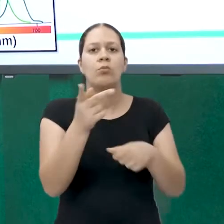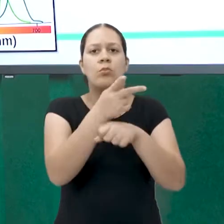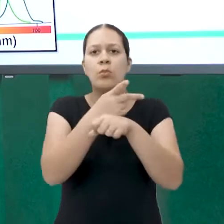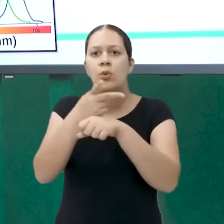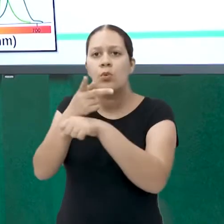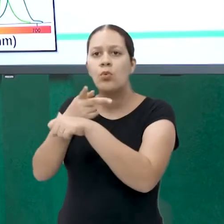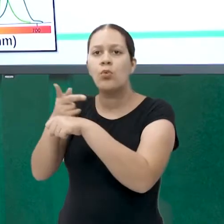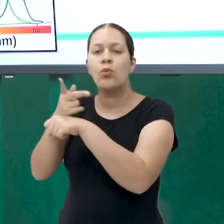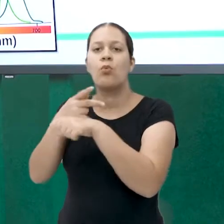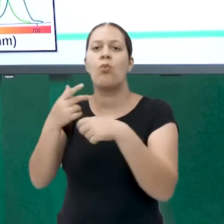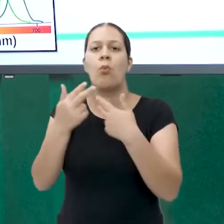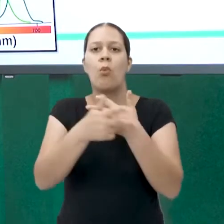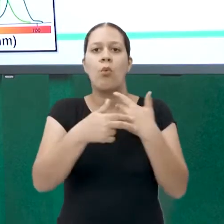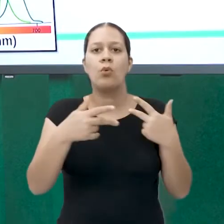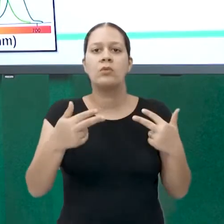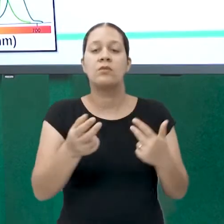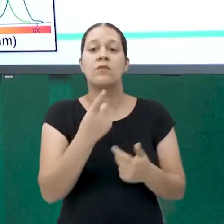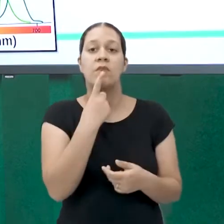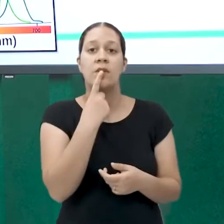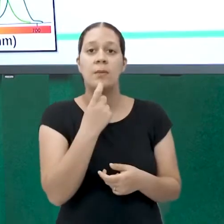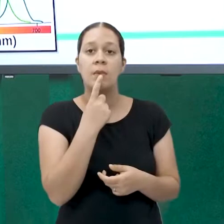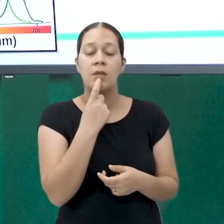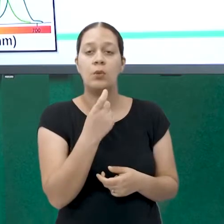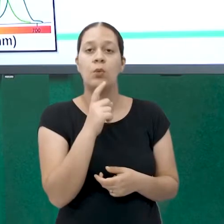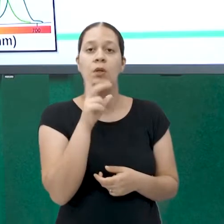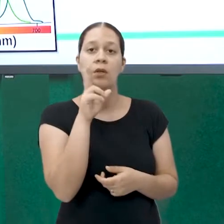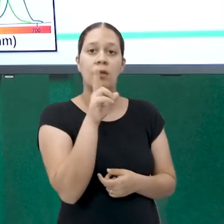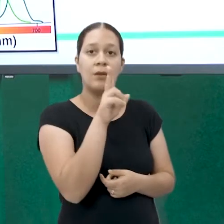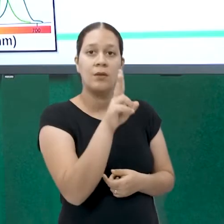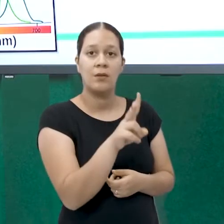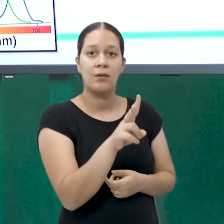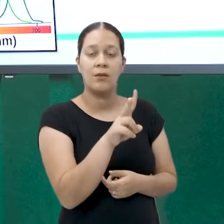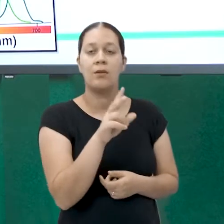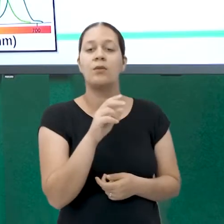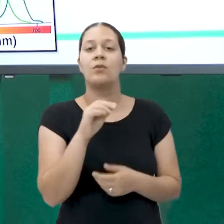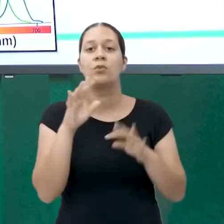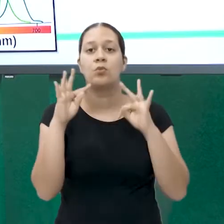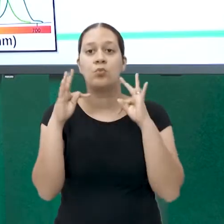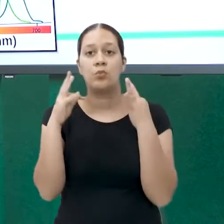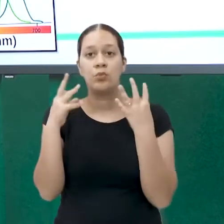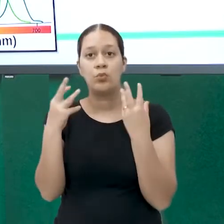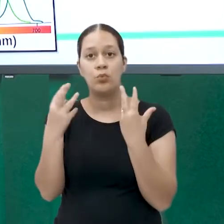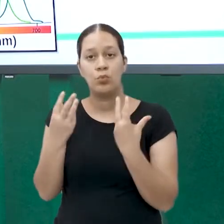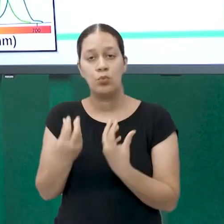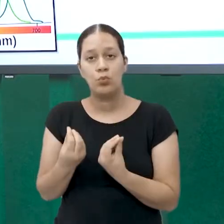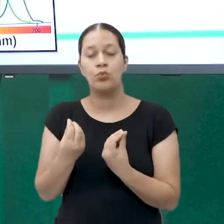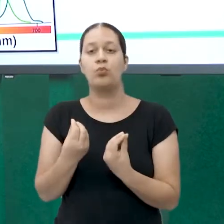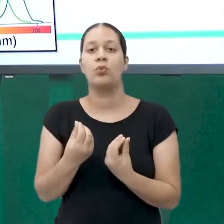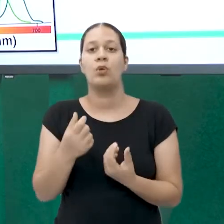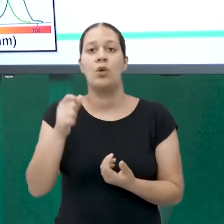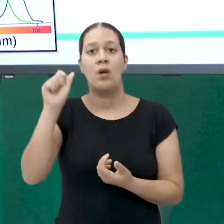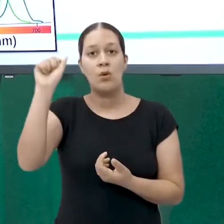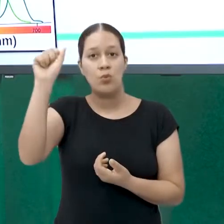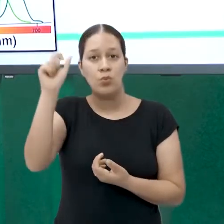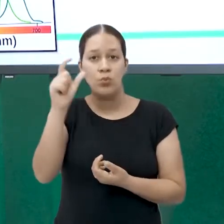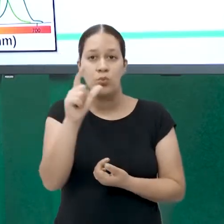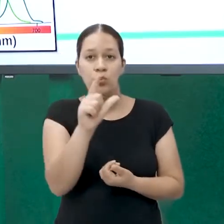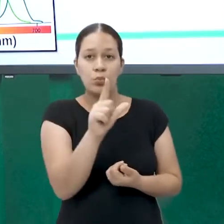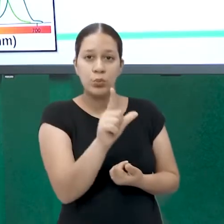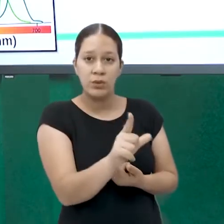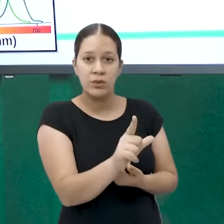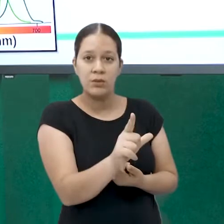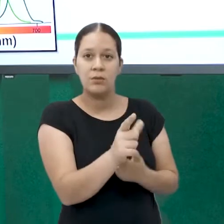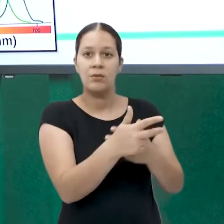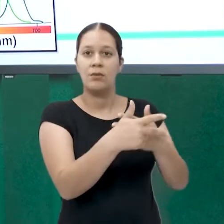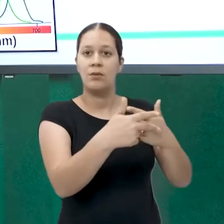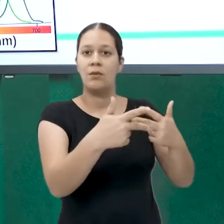vermelho? Procure aí rapidinho. Achou ali um vermelho? Pronto. Aquilo que você está vendo vermelho, na verdade todos esses feixes de